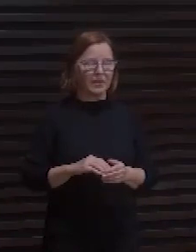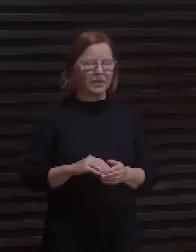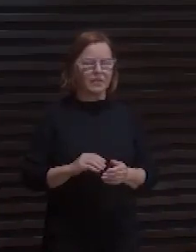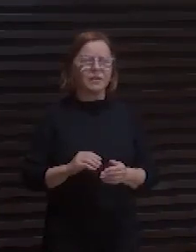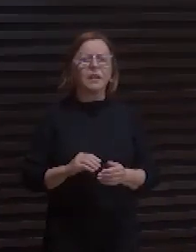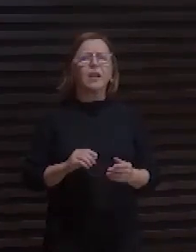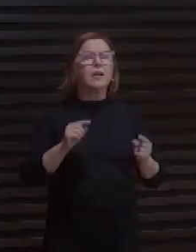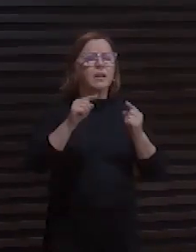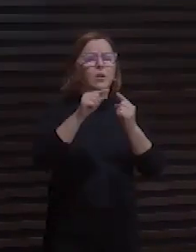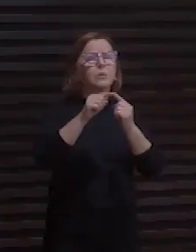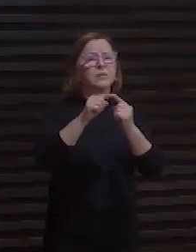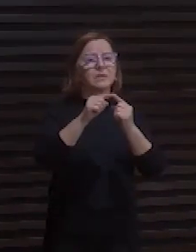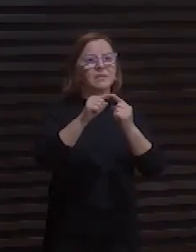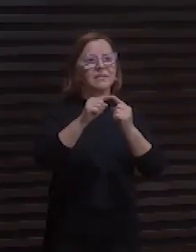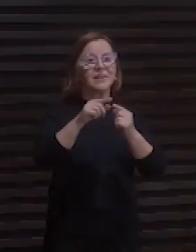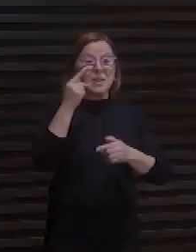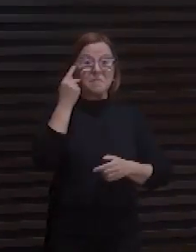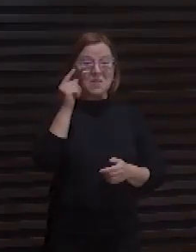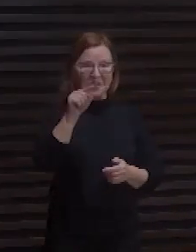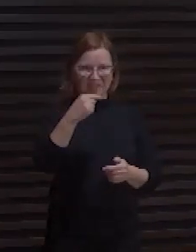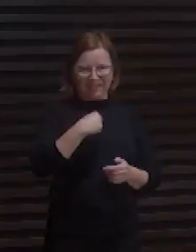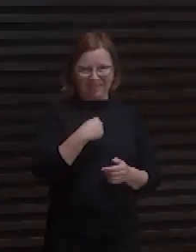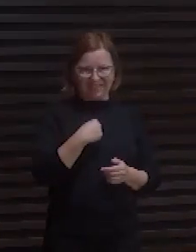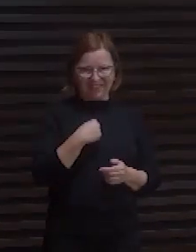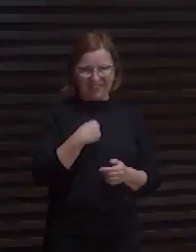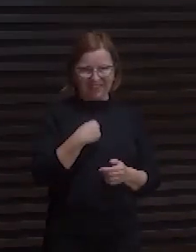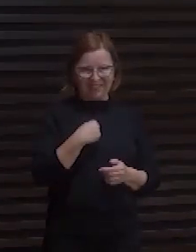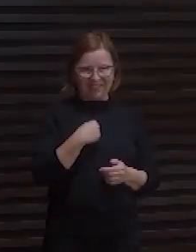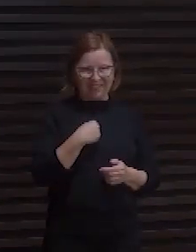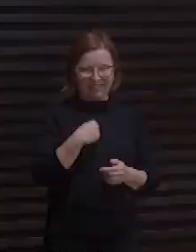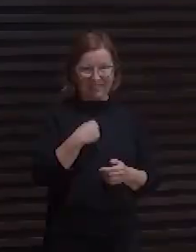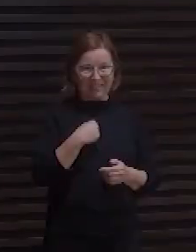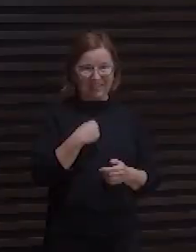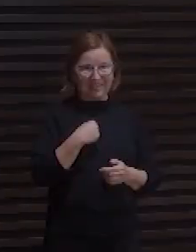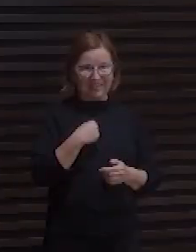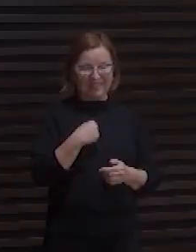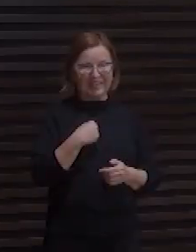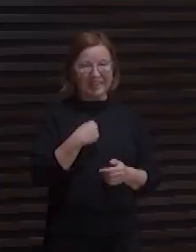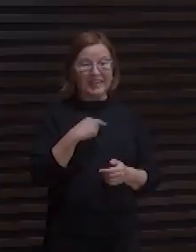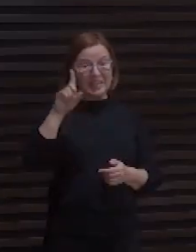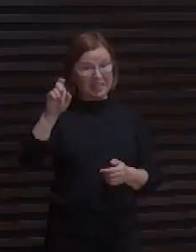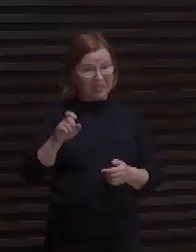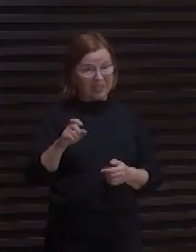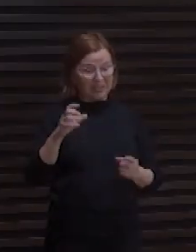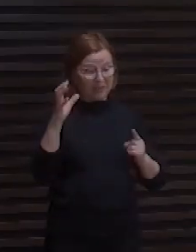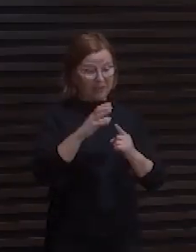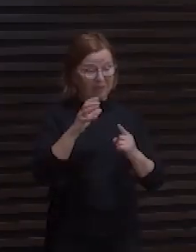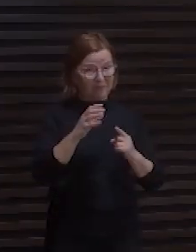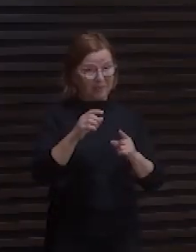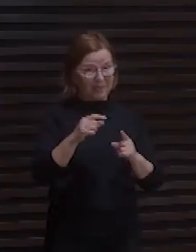finalidade? Para que você e eu, nós sejamos uma influência positiva, lá na